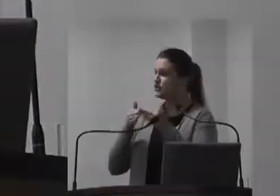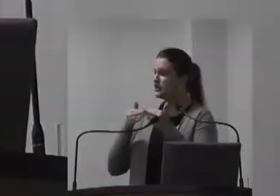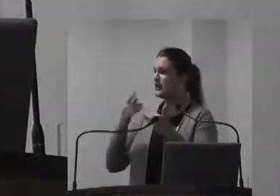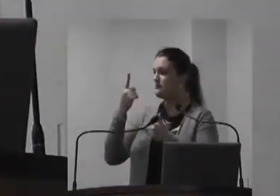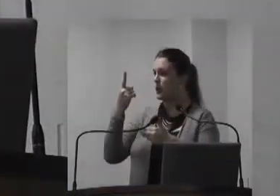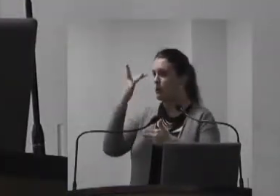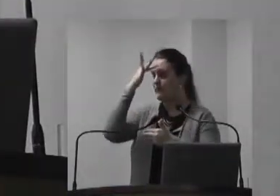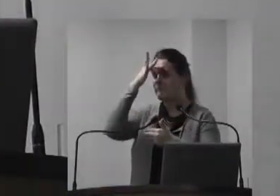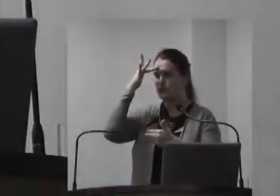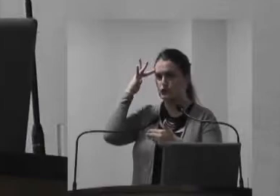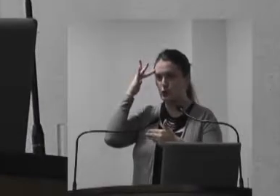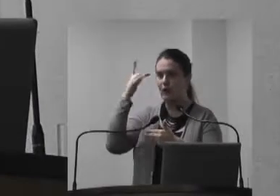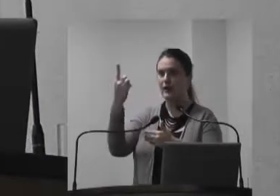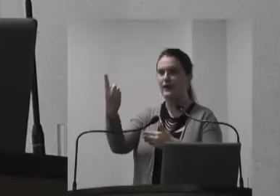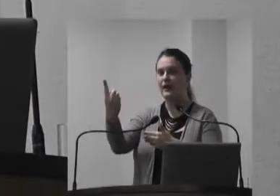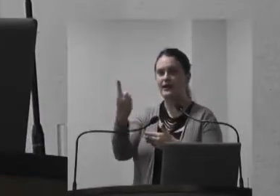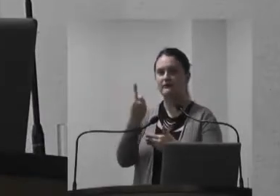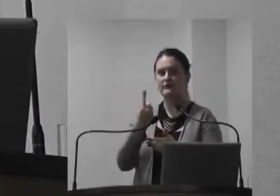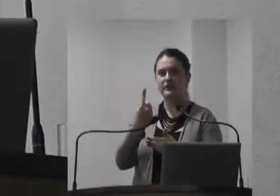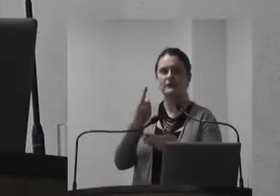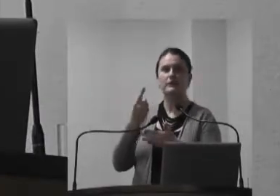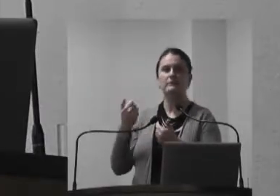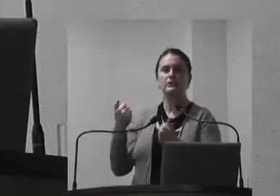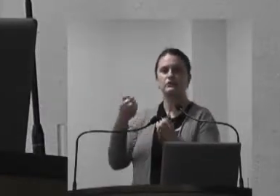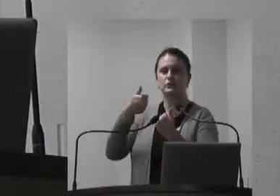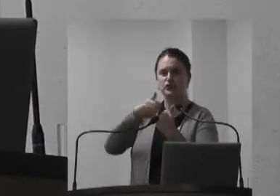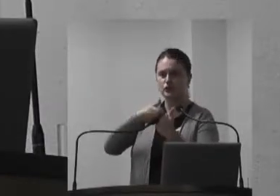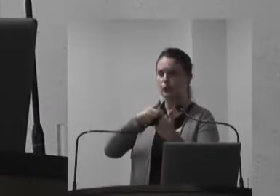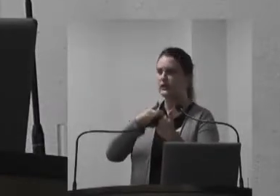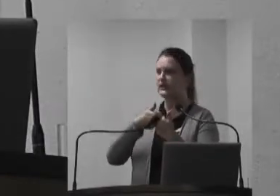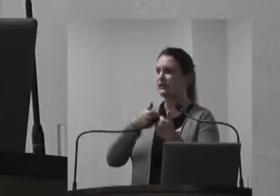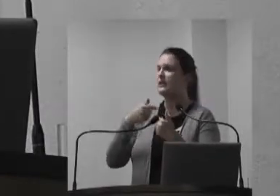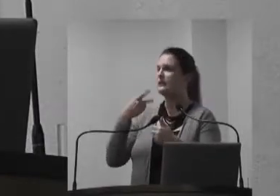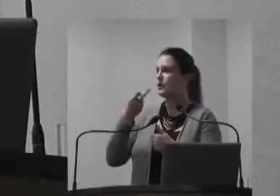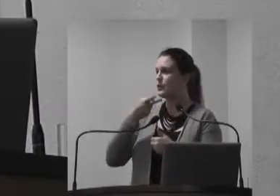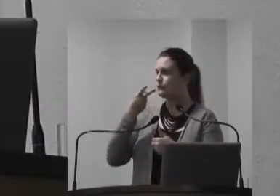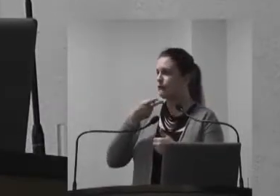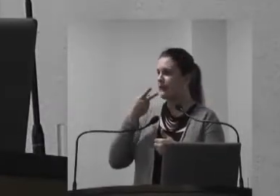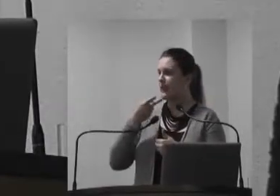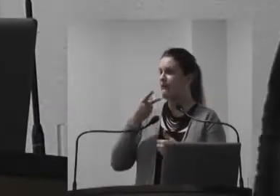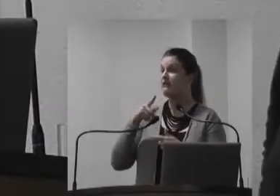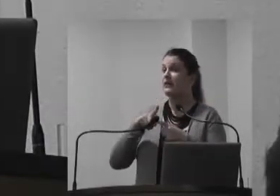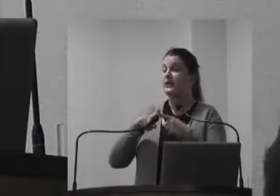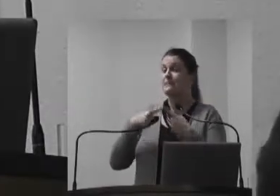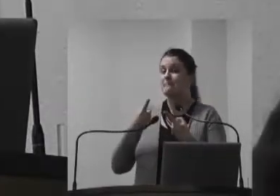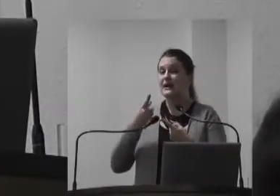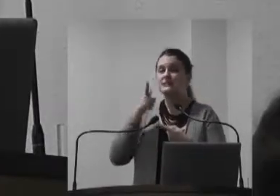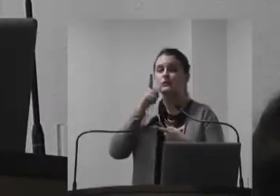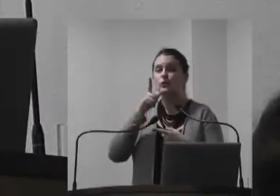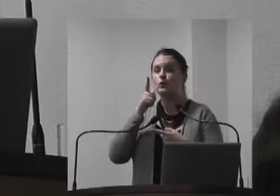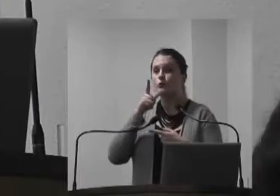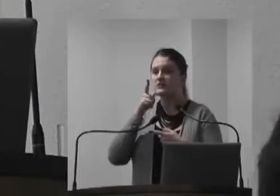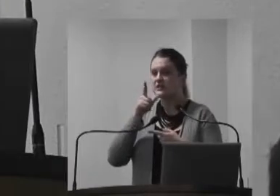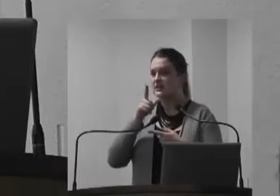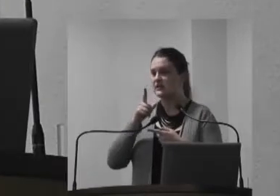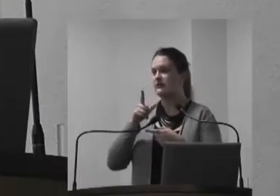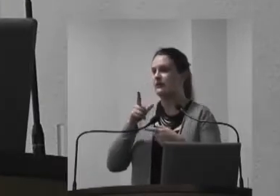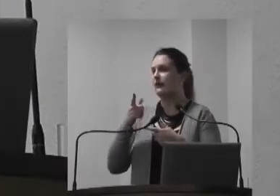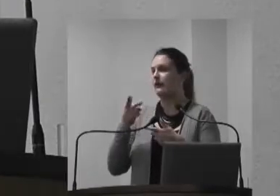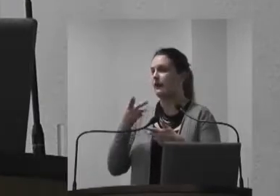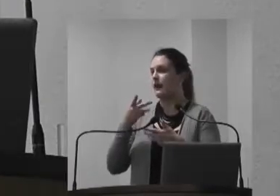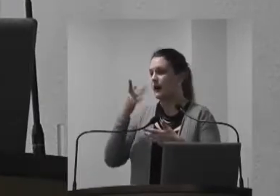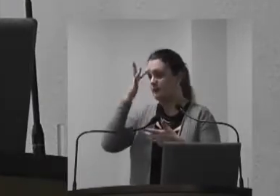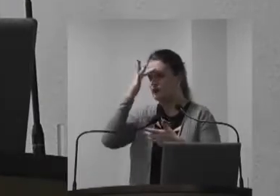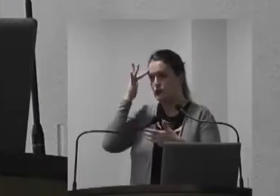eu pedi, né, para uma pessoa ela vir para me substituir, né, enquanto eu falava, mas eu não